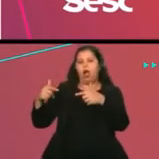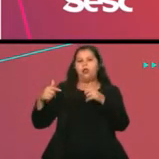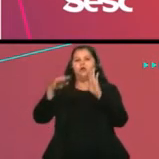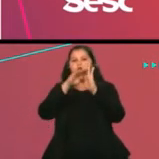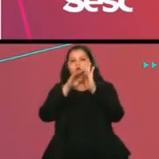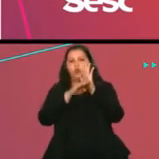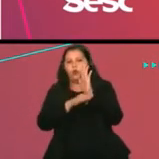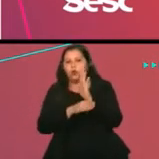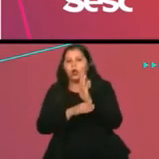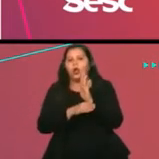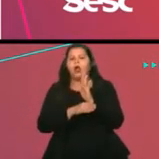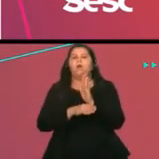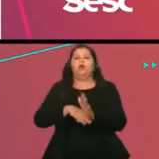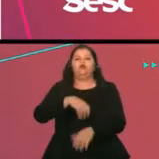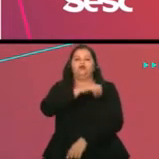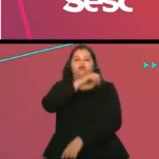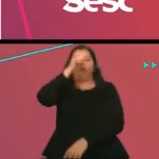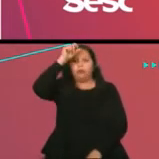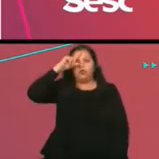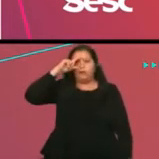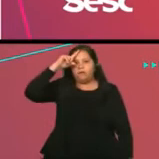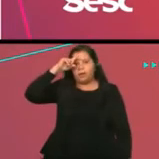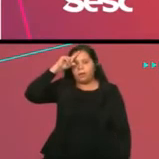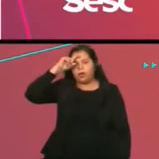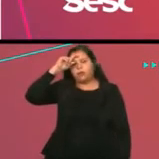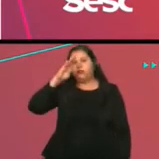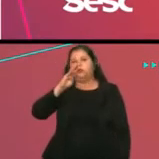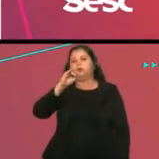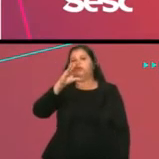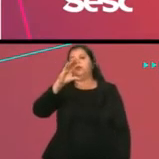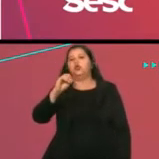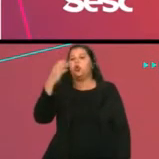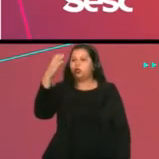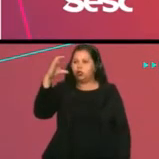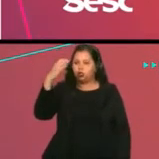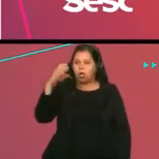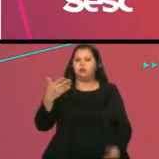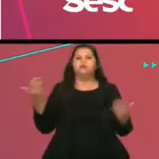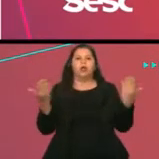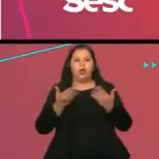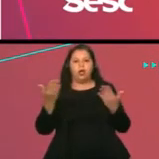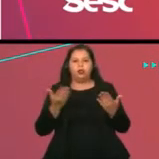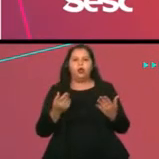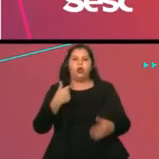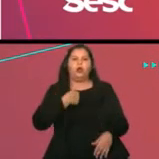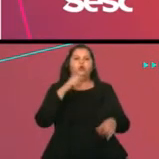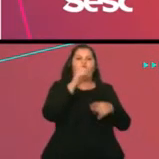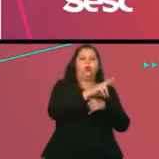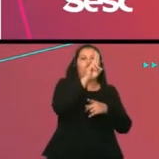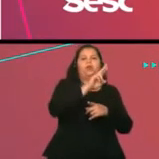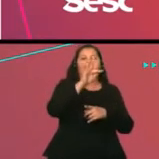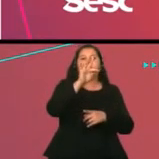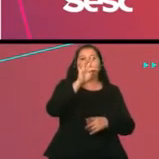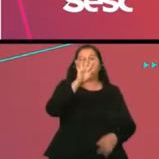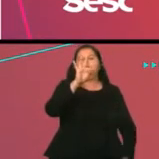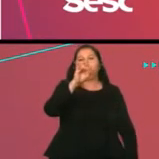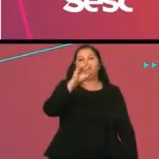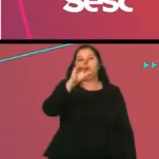de enfermagem de o Ciência onde eu aprendi a importância do Cuidado tu atualmente a universidade tiradent3s